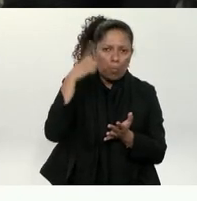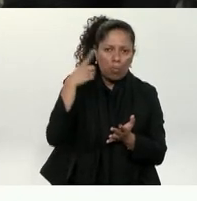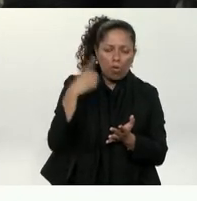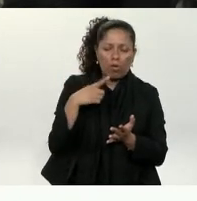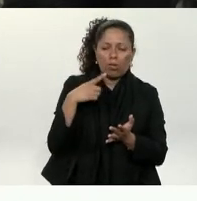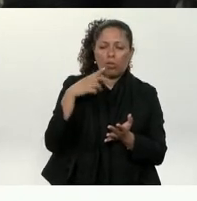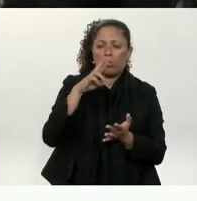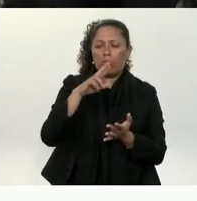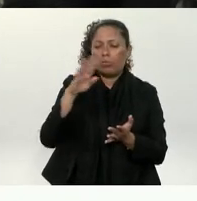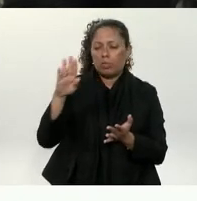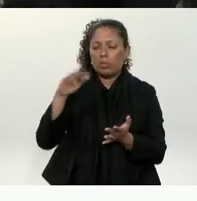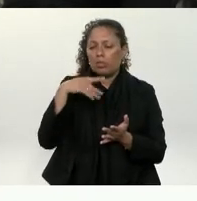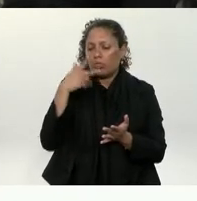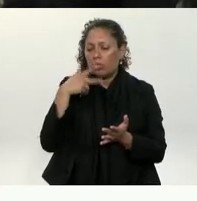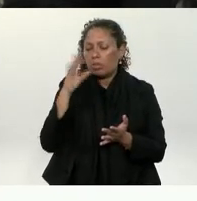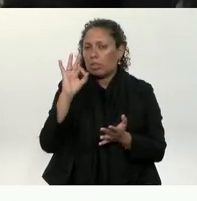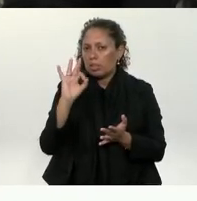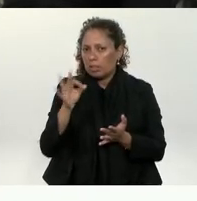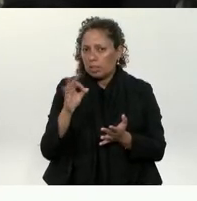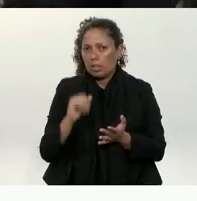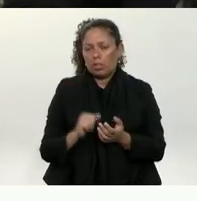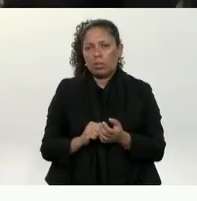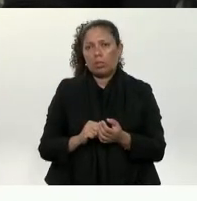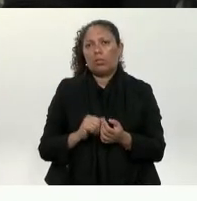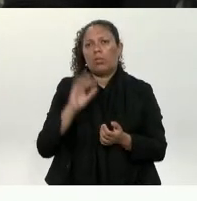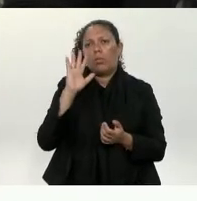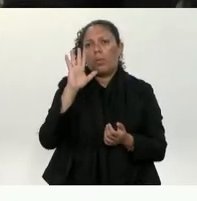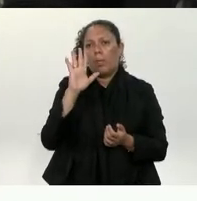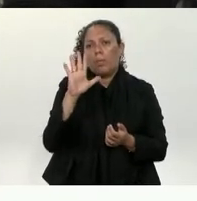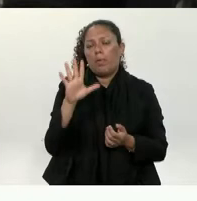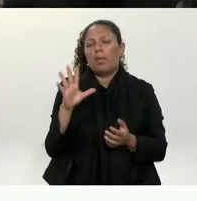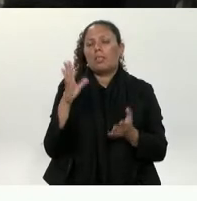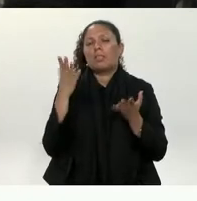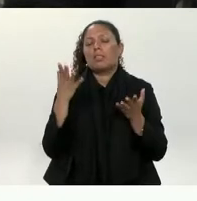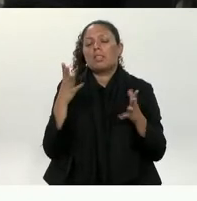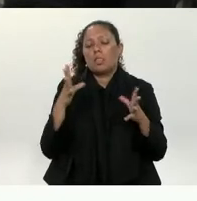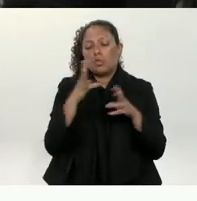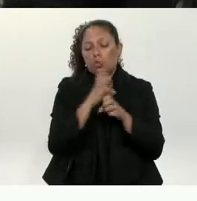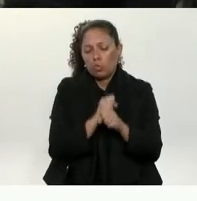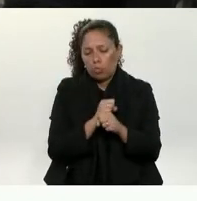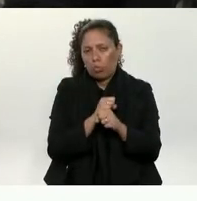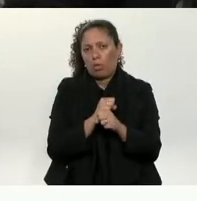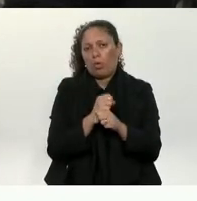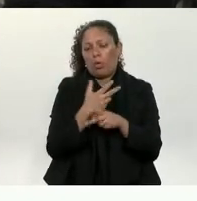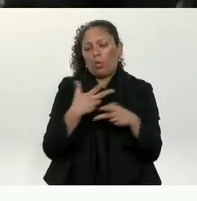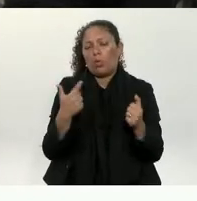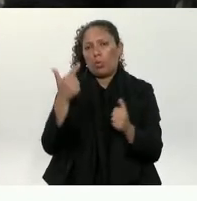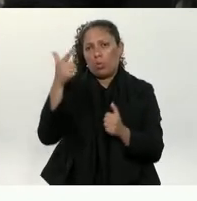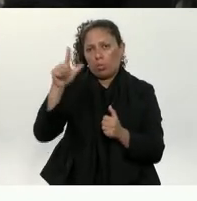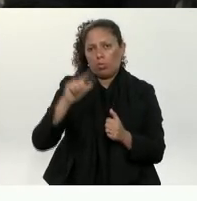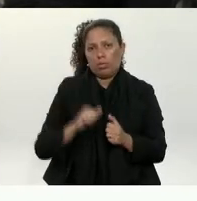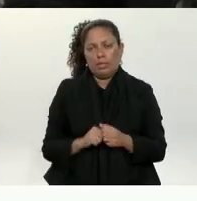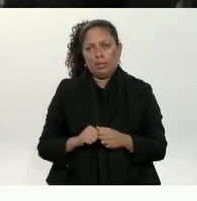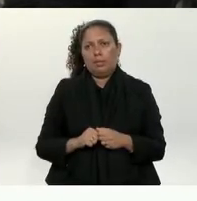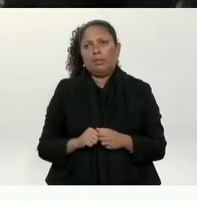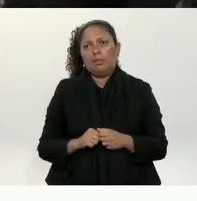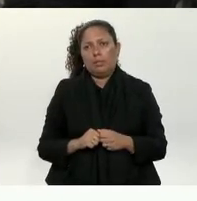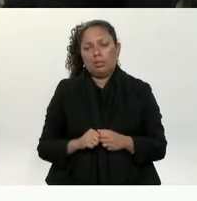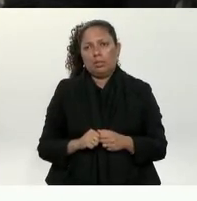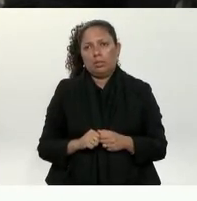gostaria apenas de fazer só um complemento, já para antecipar e a gente poupar tempo. Na realidade, justamente